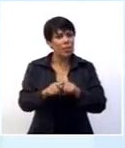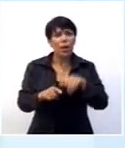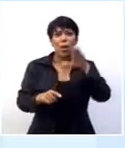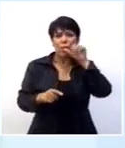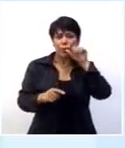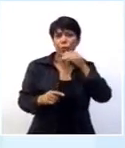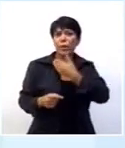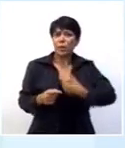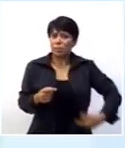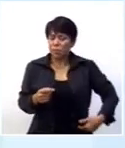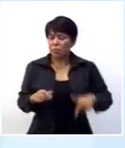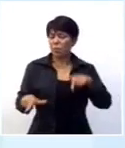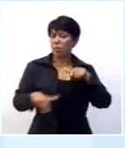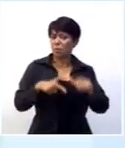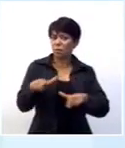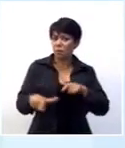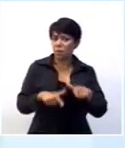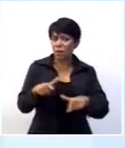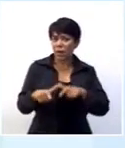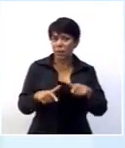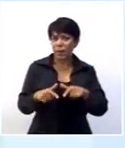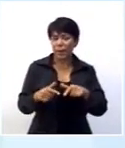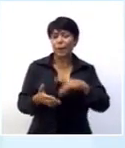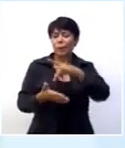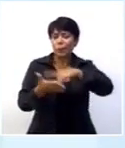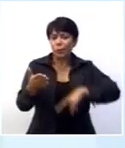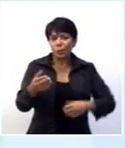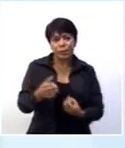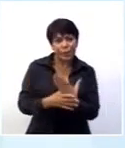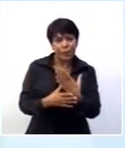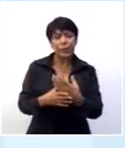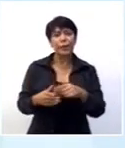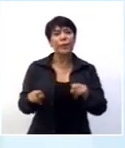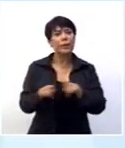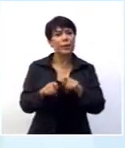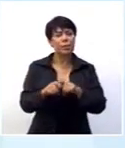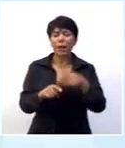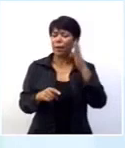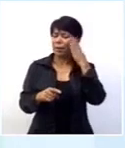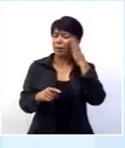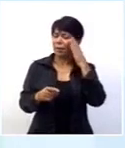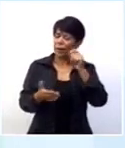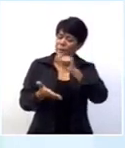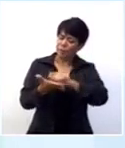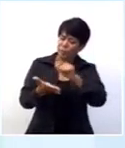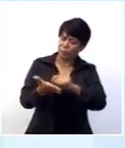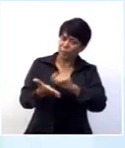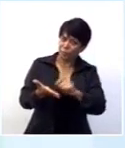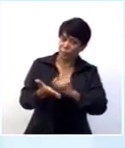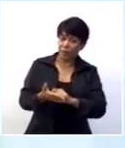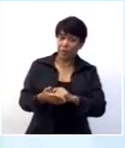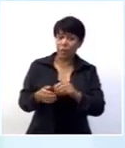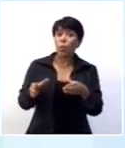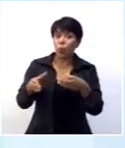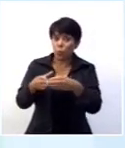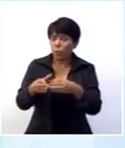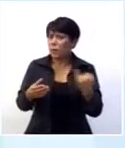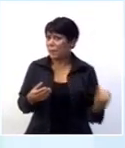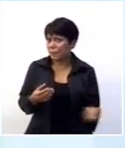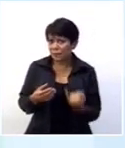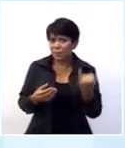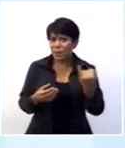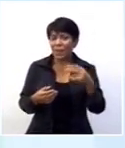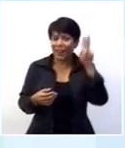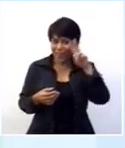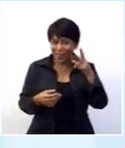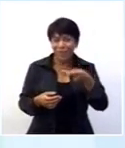trabalhar na produção de documentos, né? Eles que dominam a arte da escrita, eles vão ser fundamentais. Lembra que a gente começou a aula